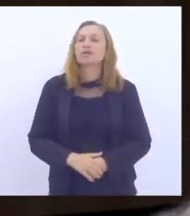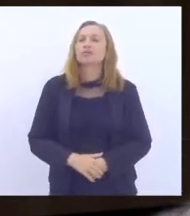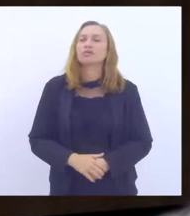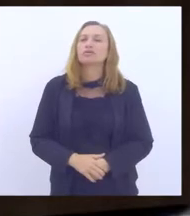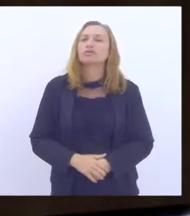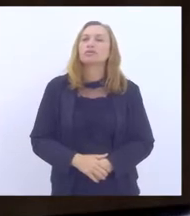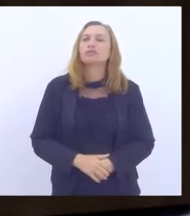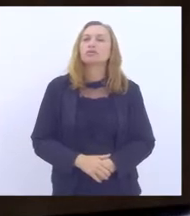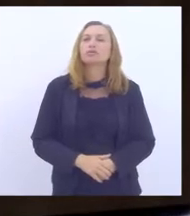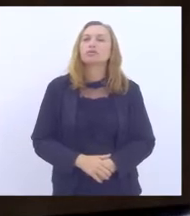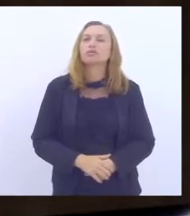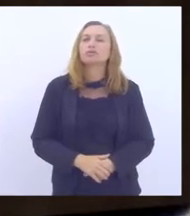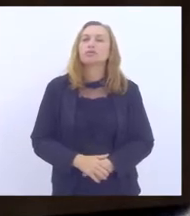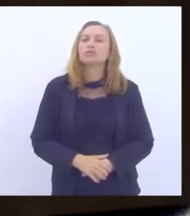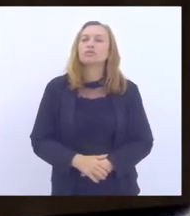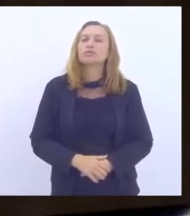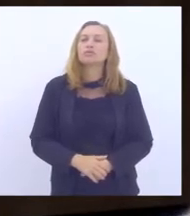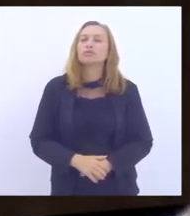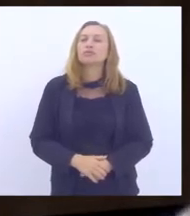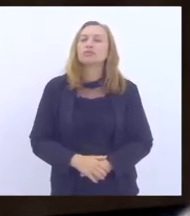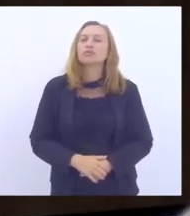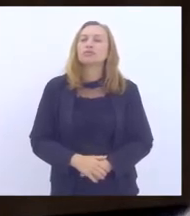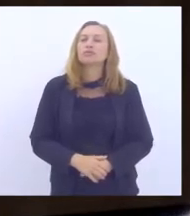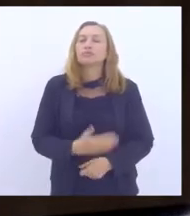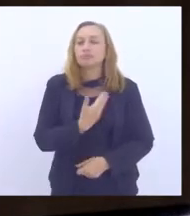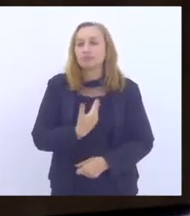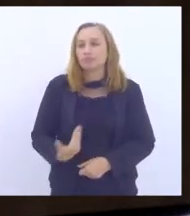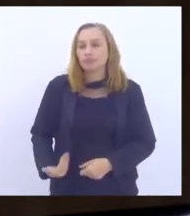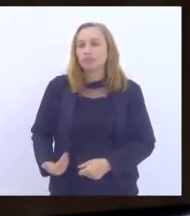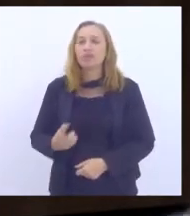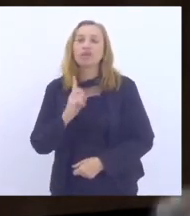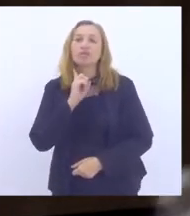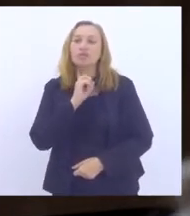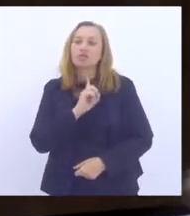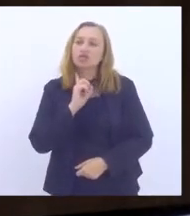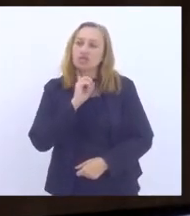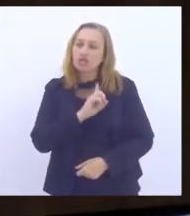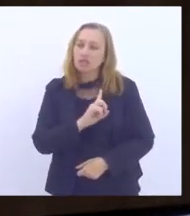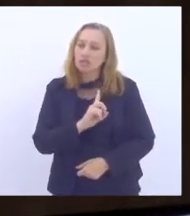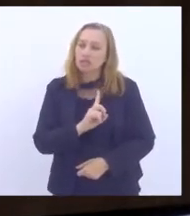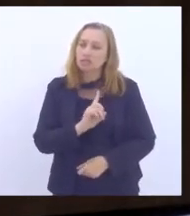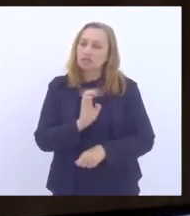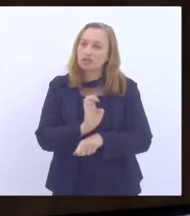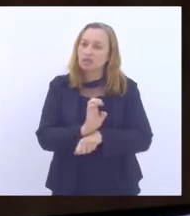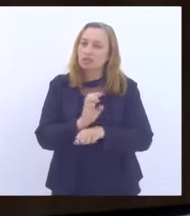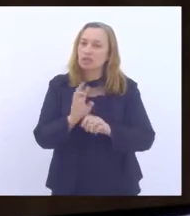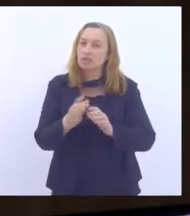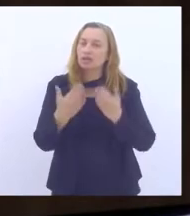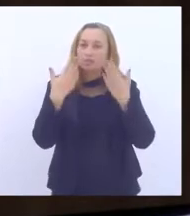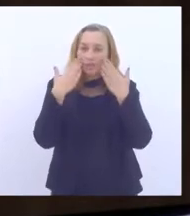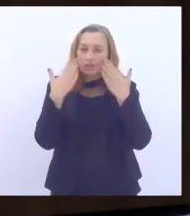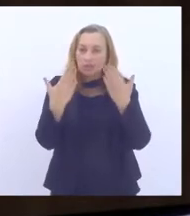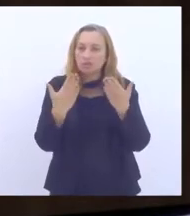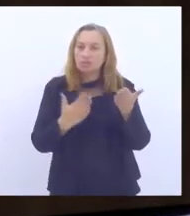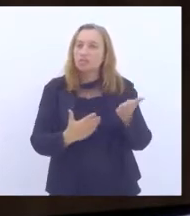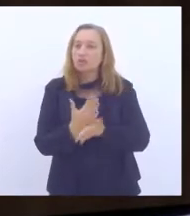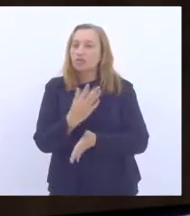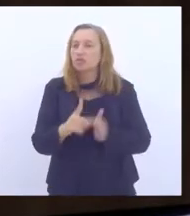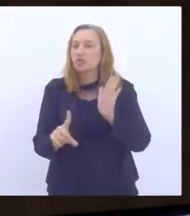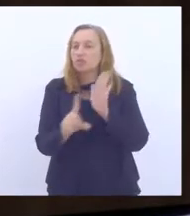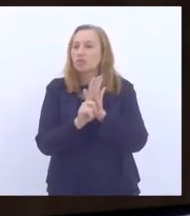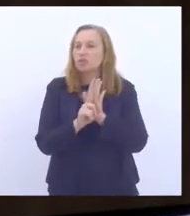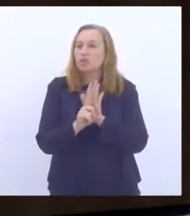e quando o governo de Minas Gerais apresentou aí aprovou uma lei